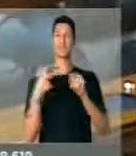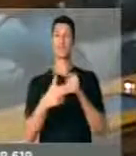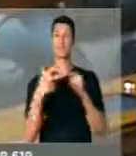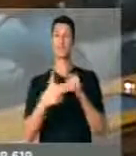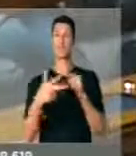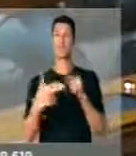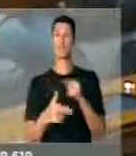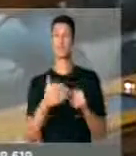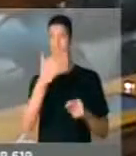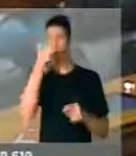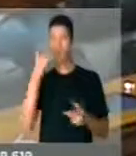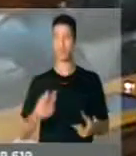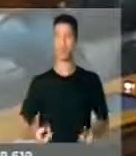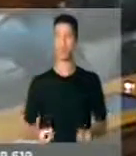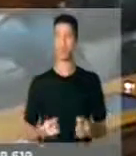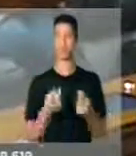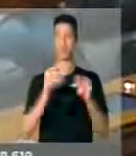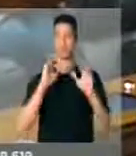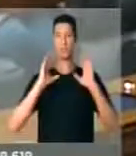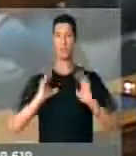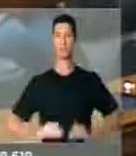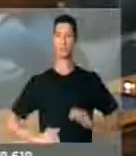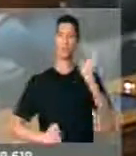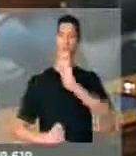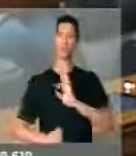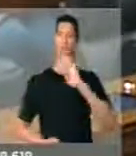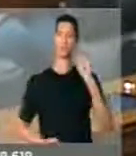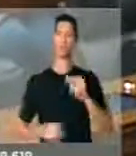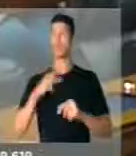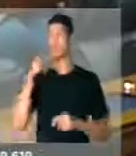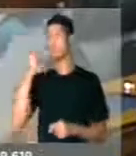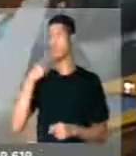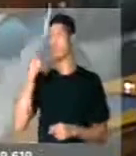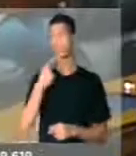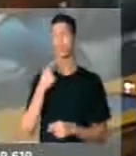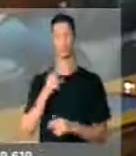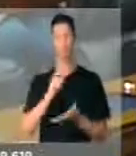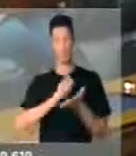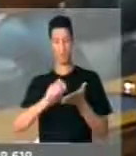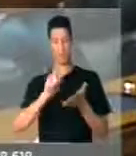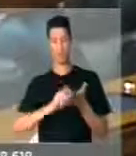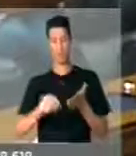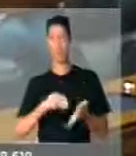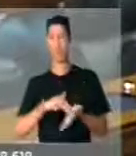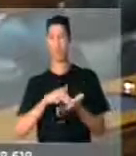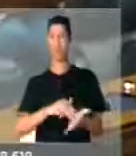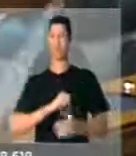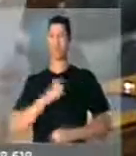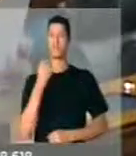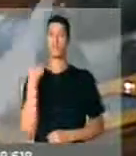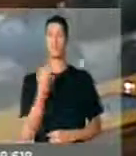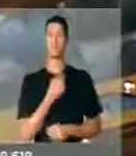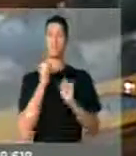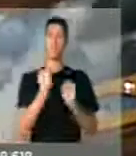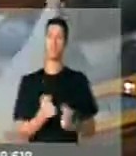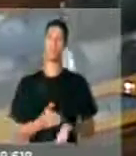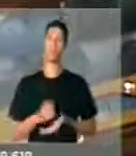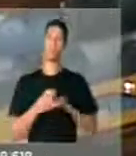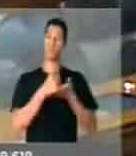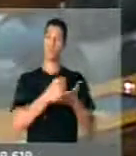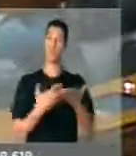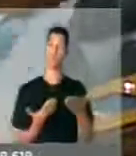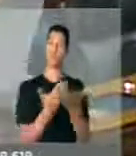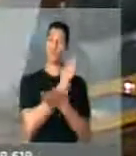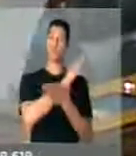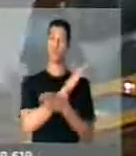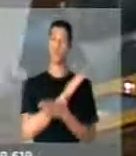cortados do consumidor, do cidadão brasileiro. Então, todos os partidos aqui subscreveram essa moção de repúdio para que a gente possa encaminhar e